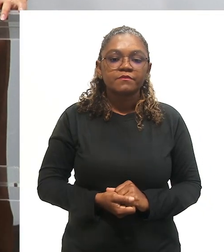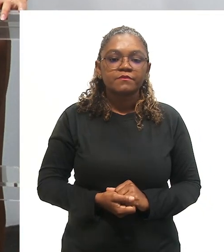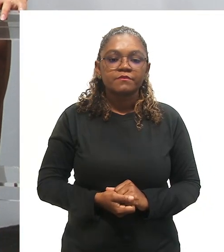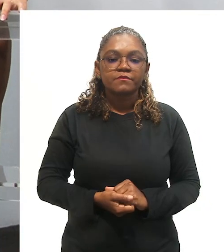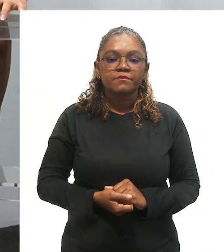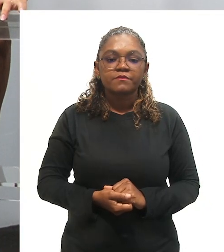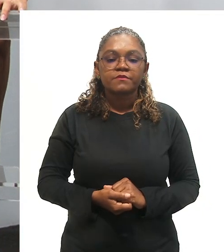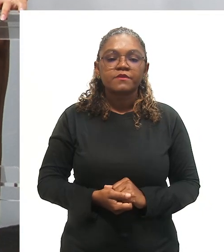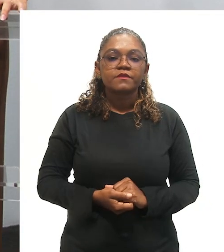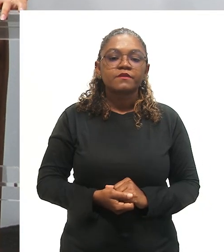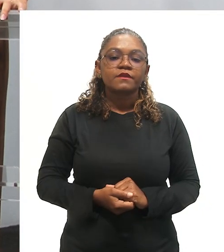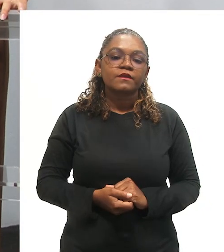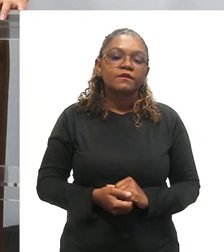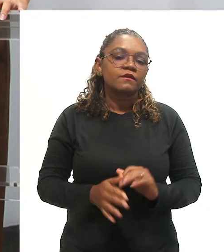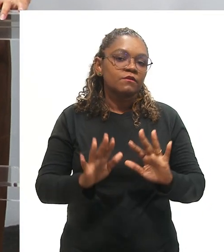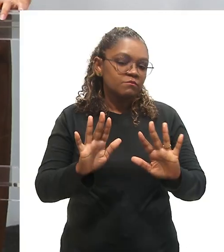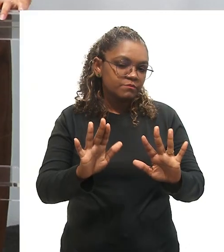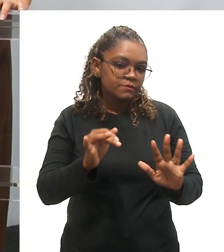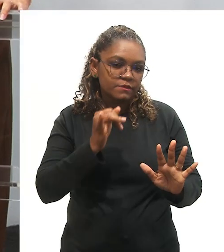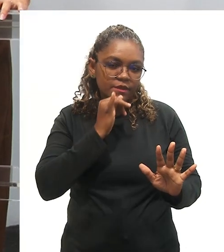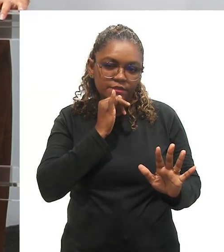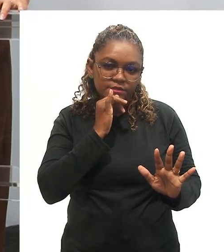Eu fiz uma contratação,